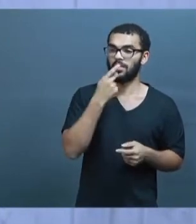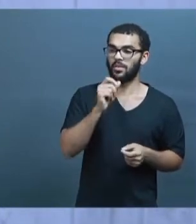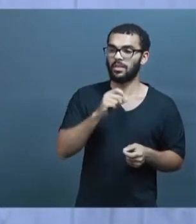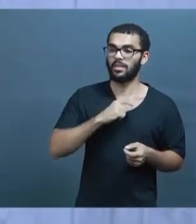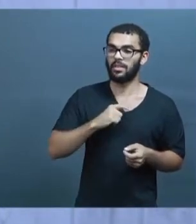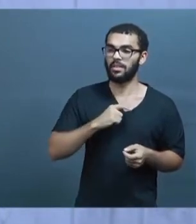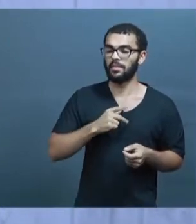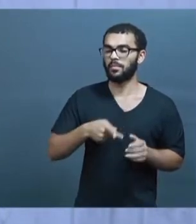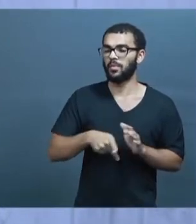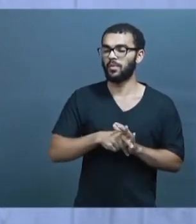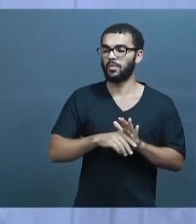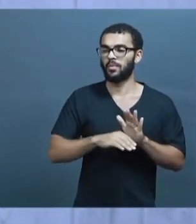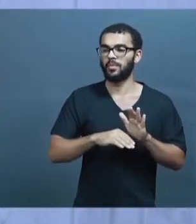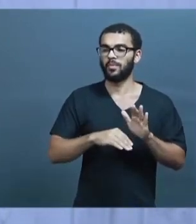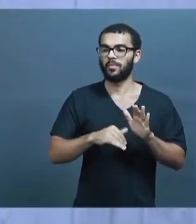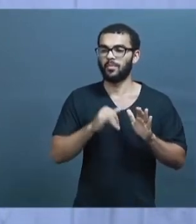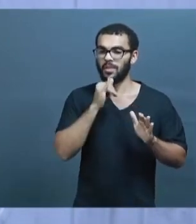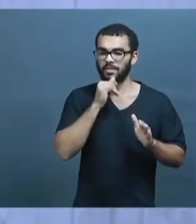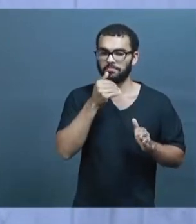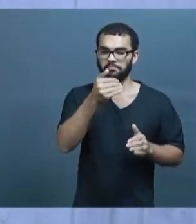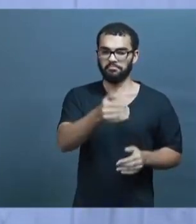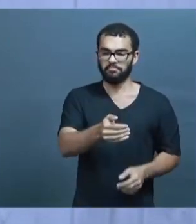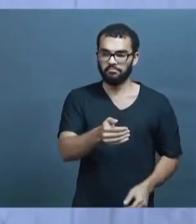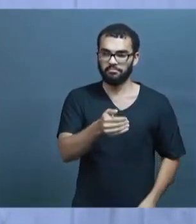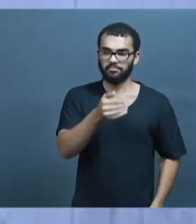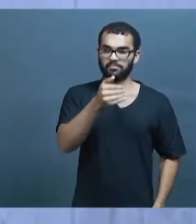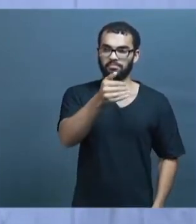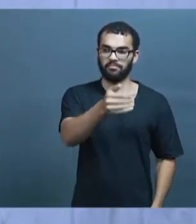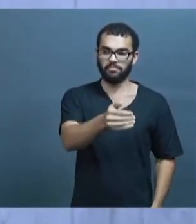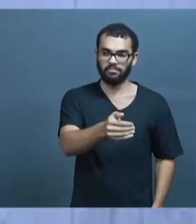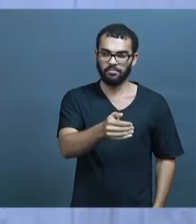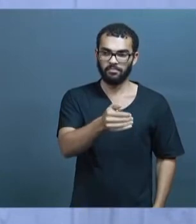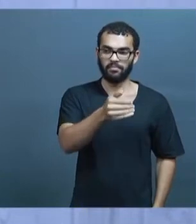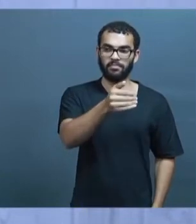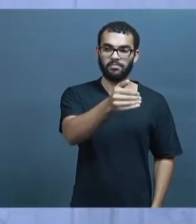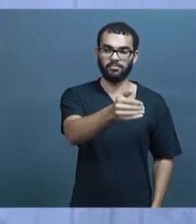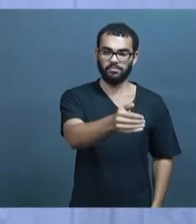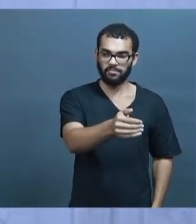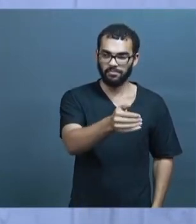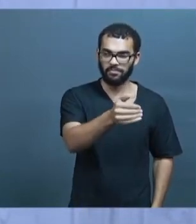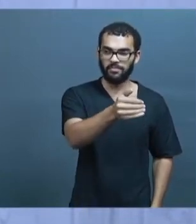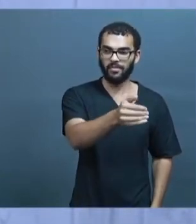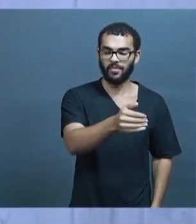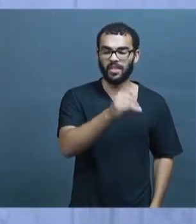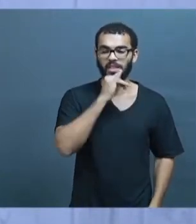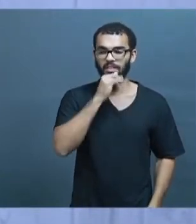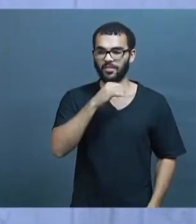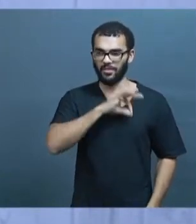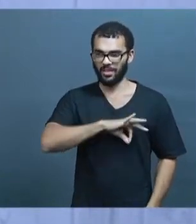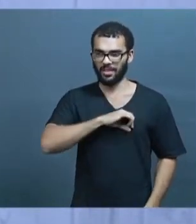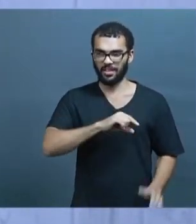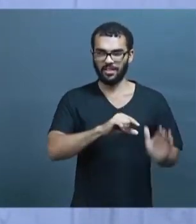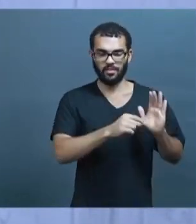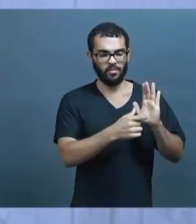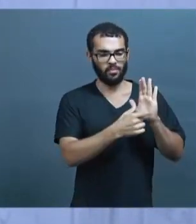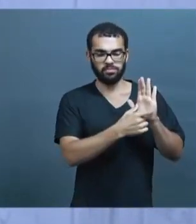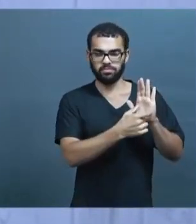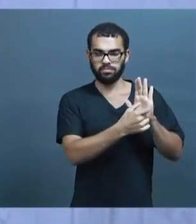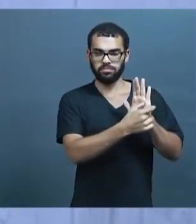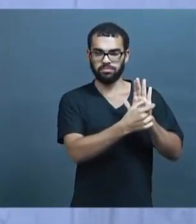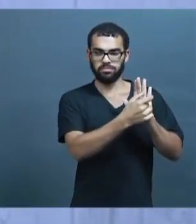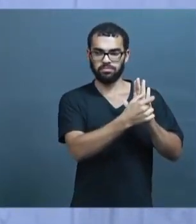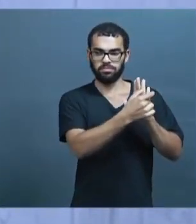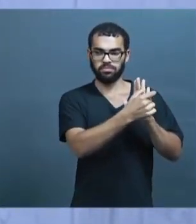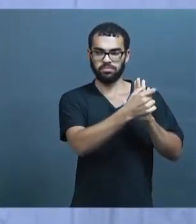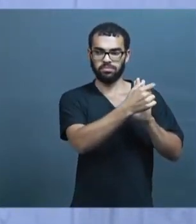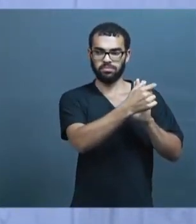contribuição, então é como se o salário fosse cheio de faixas. Quanto mais você vai ganhando,